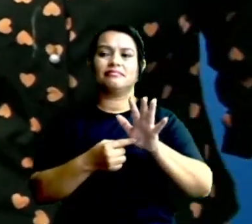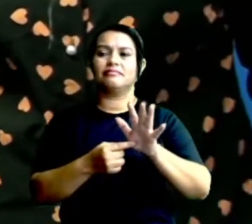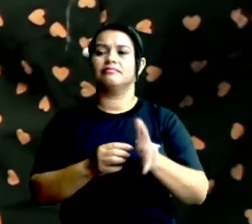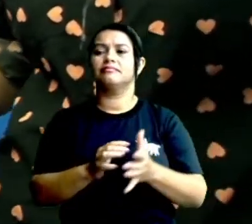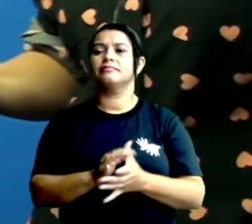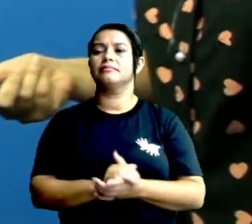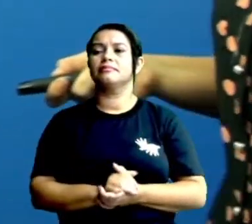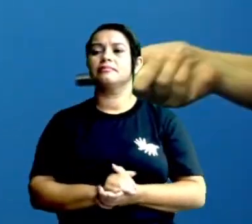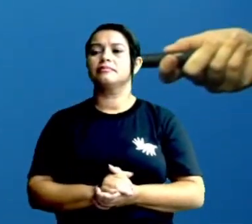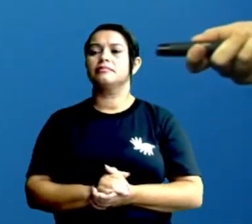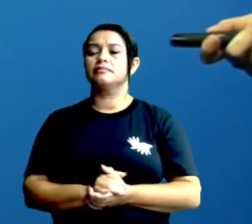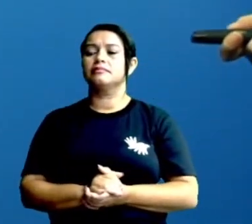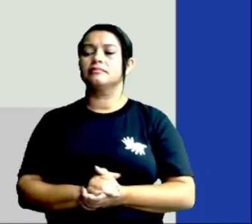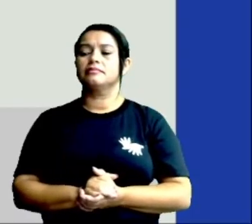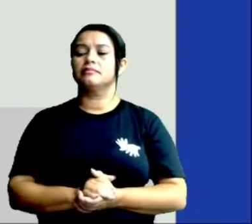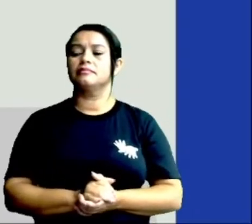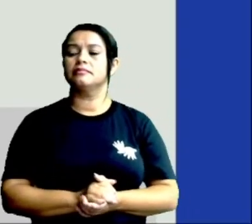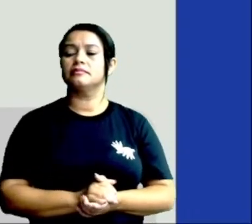Vamos lá.